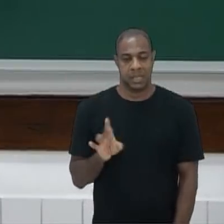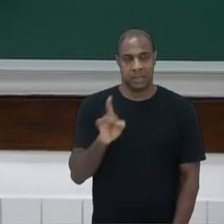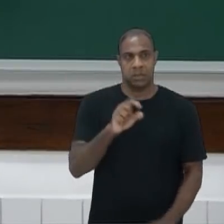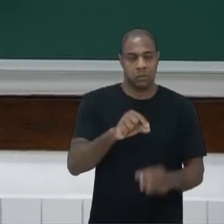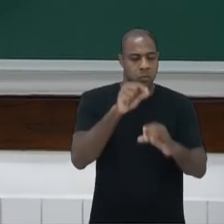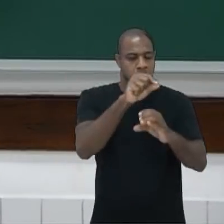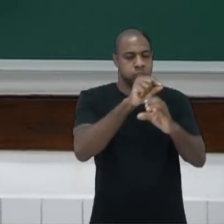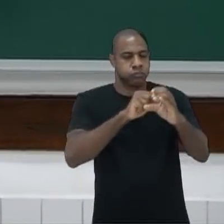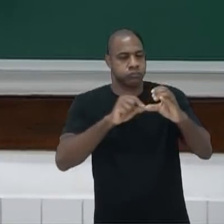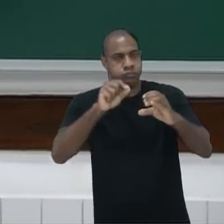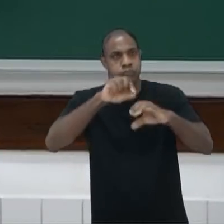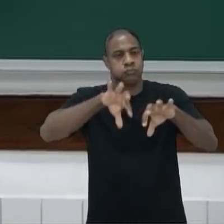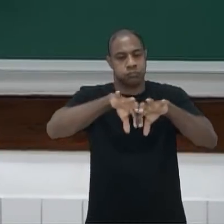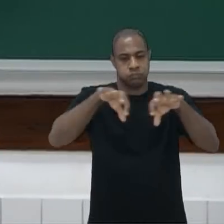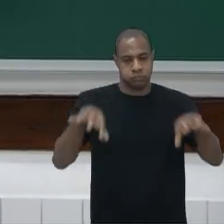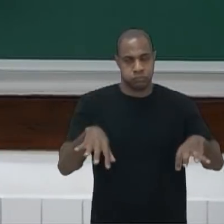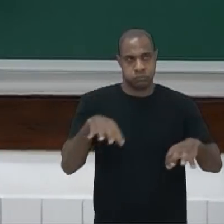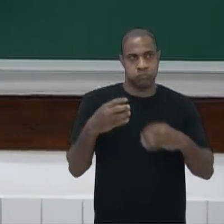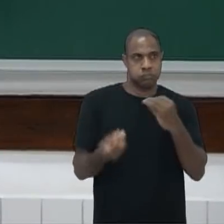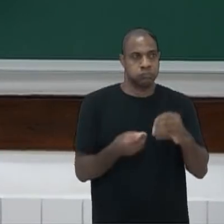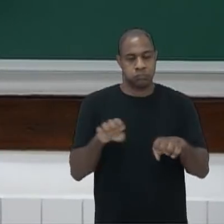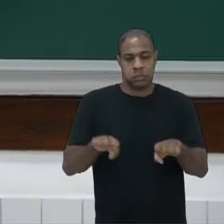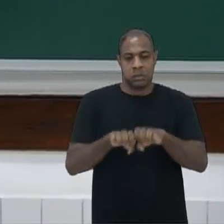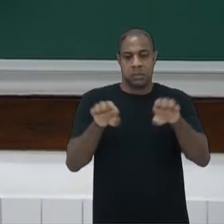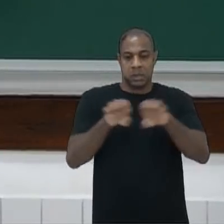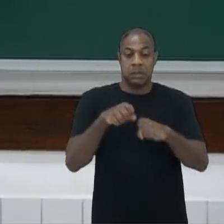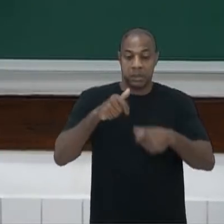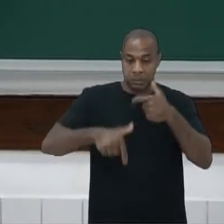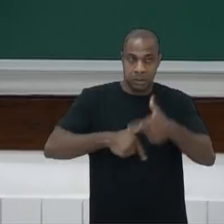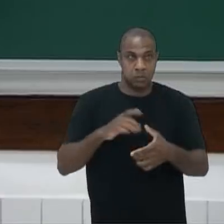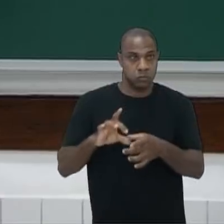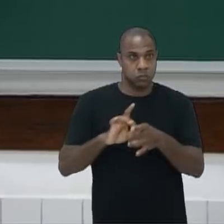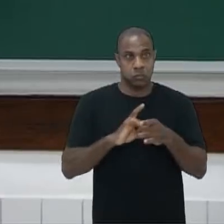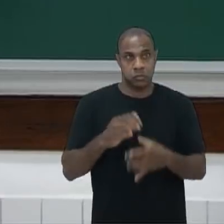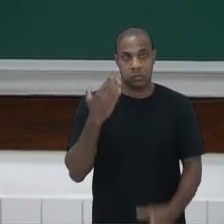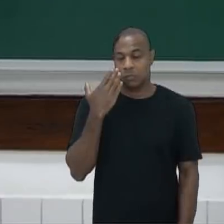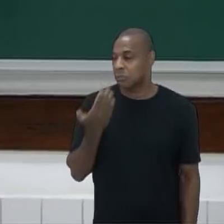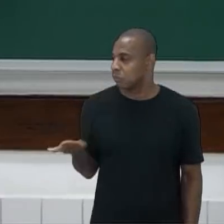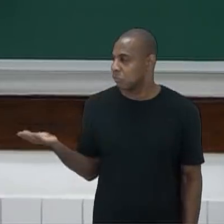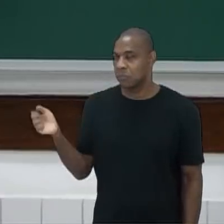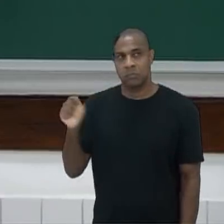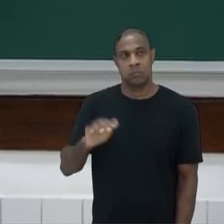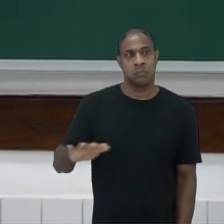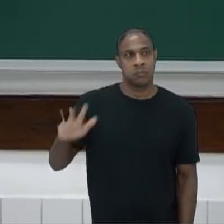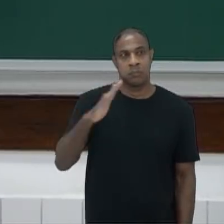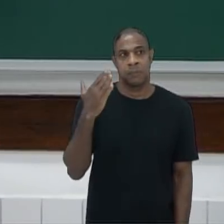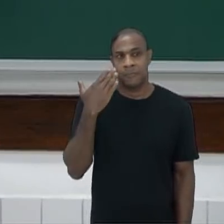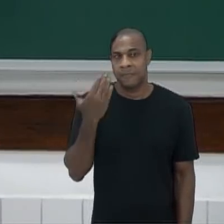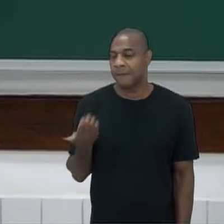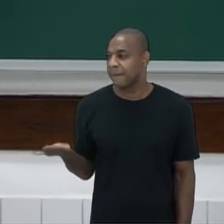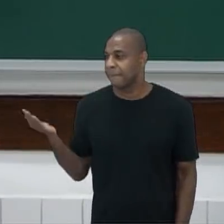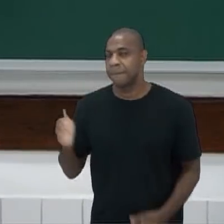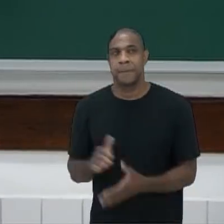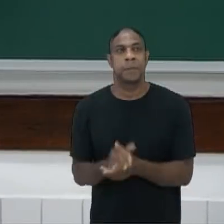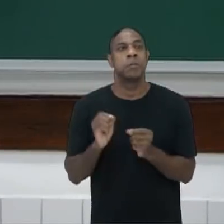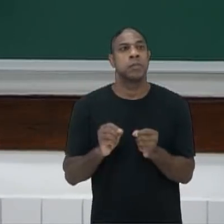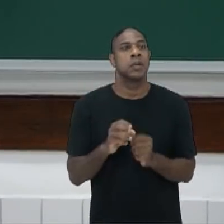organelas separadamente, mas todas trabalhando juntas. Então nessa imagem eu vou explicar para vocês o que é uma organela. A gente